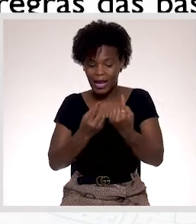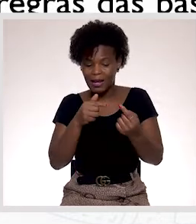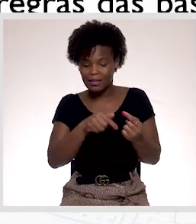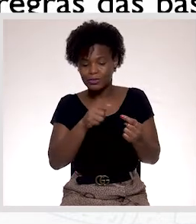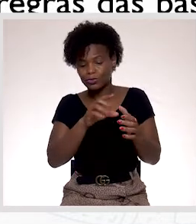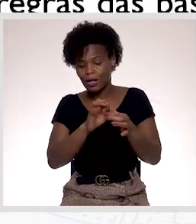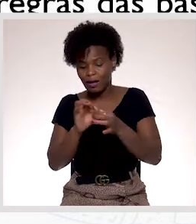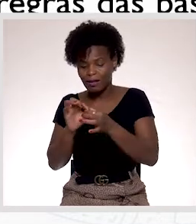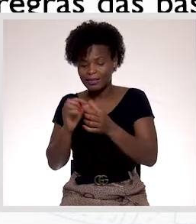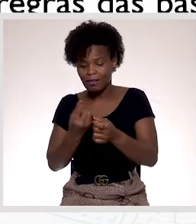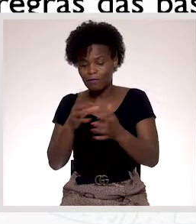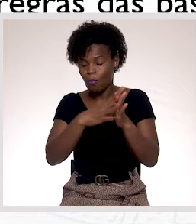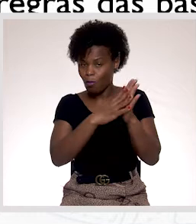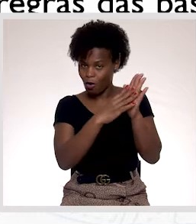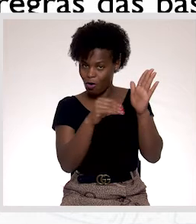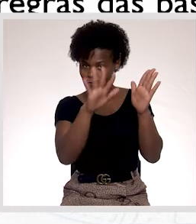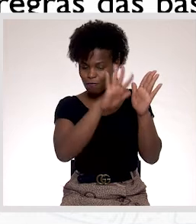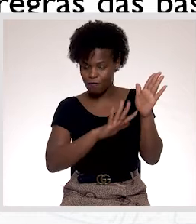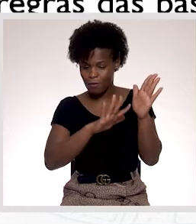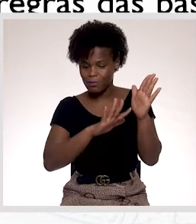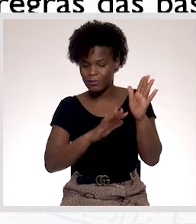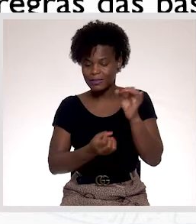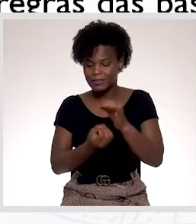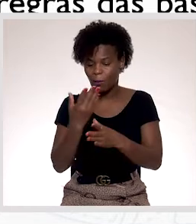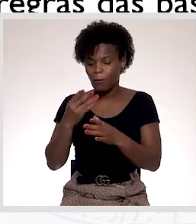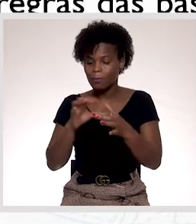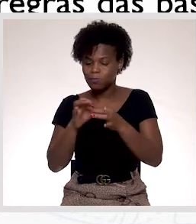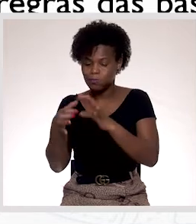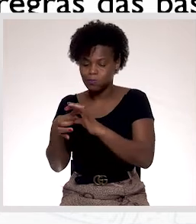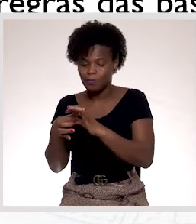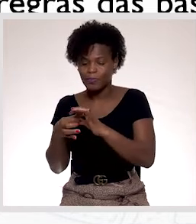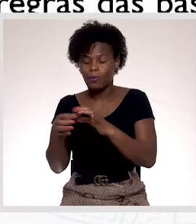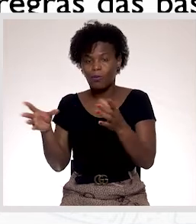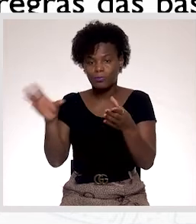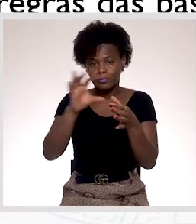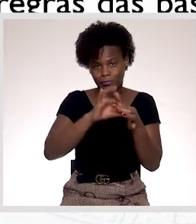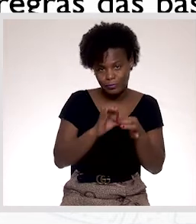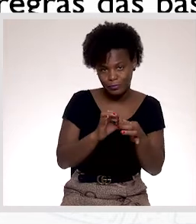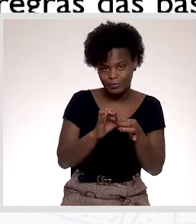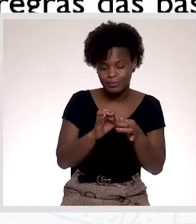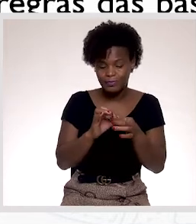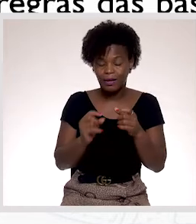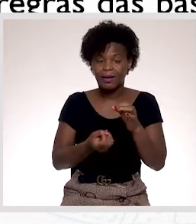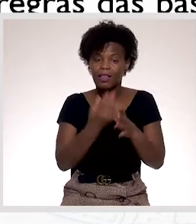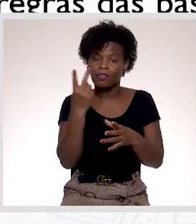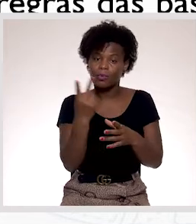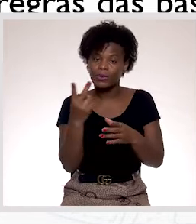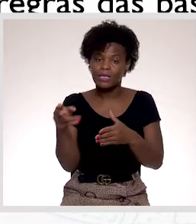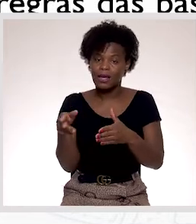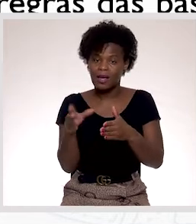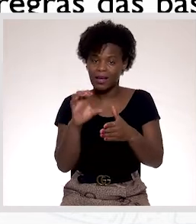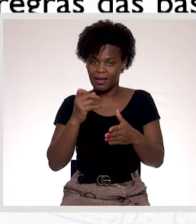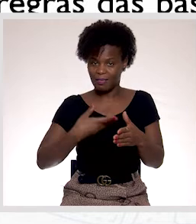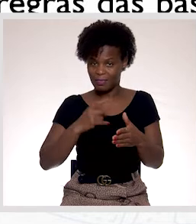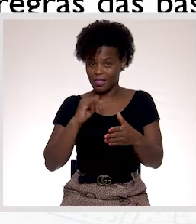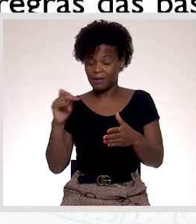complementar, utilizando os nucleótidos que se encontram livres nas células. Assim, forma simultaneamente duas cadeias do DNA de acordo